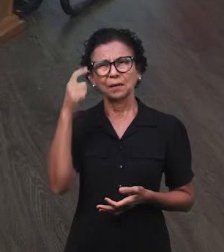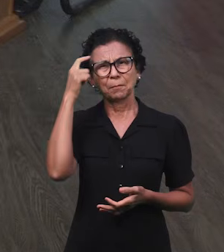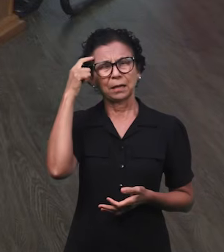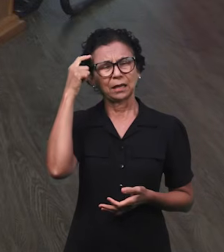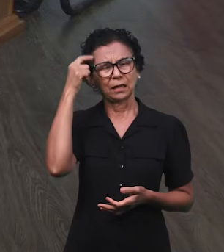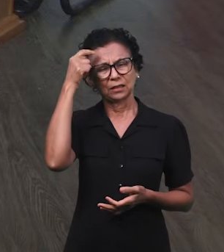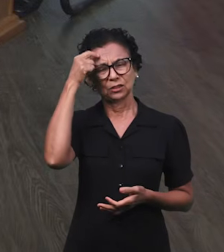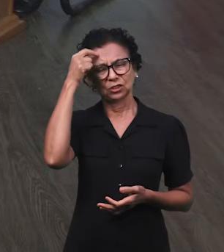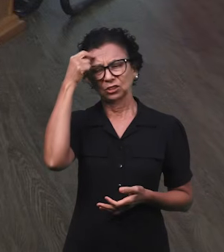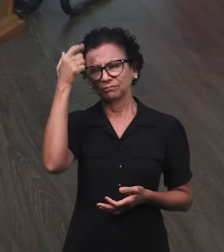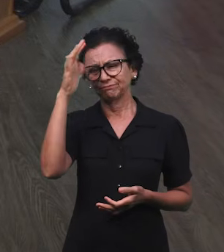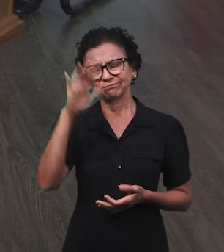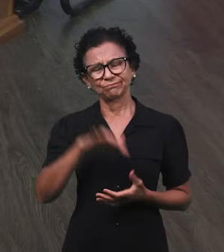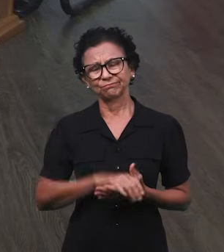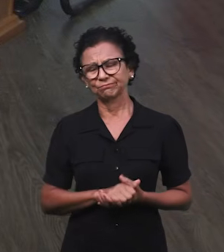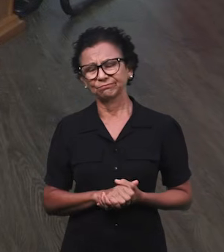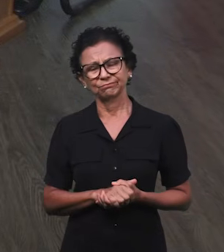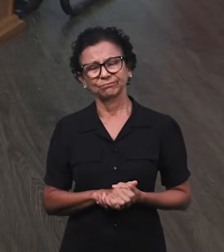psicológica.